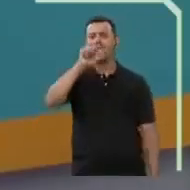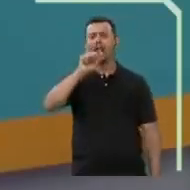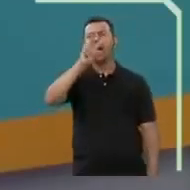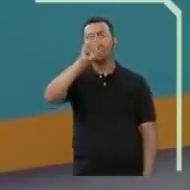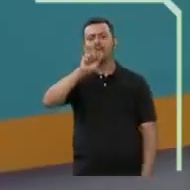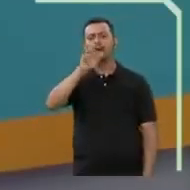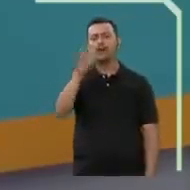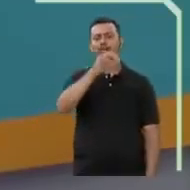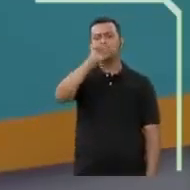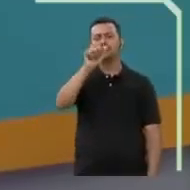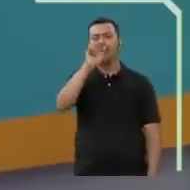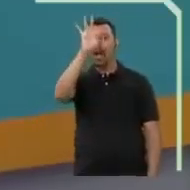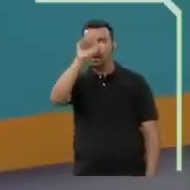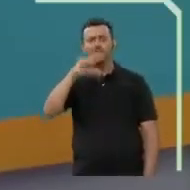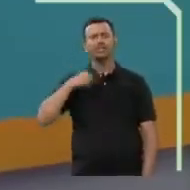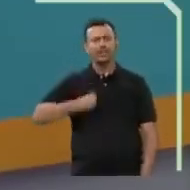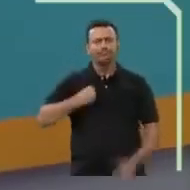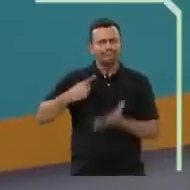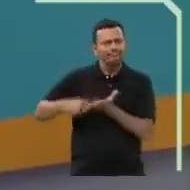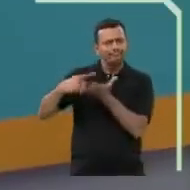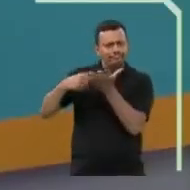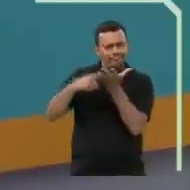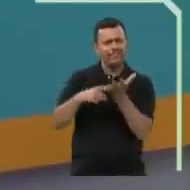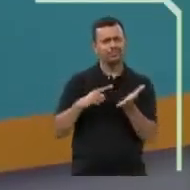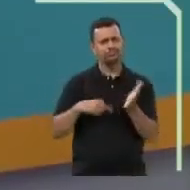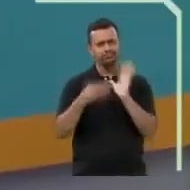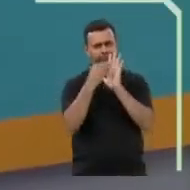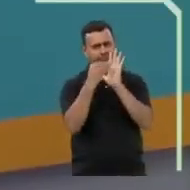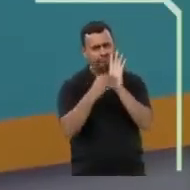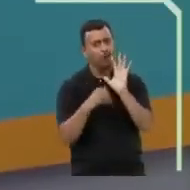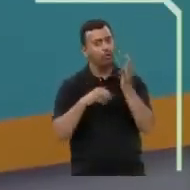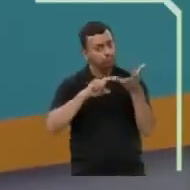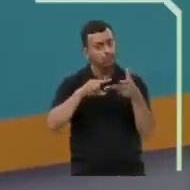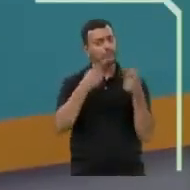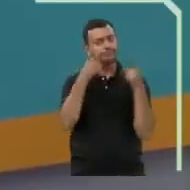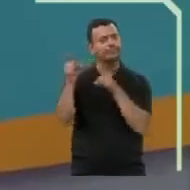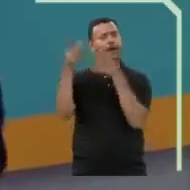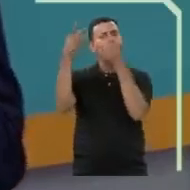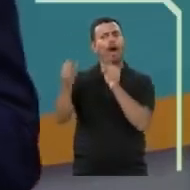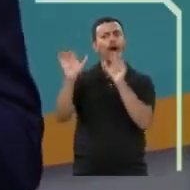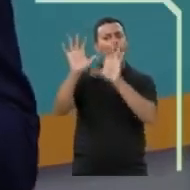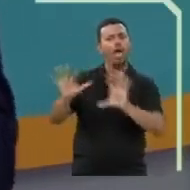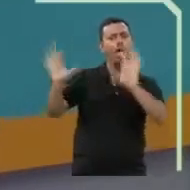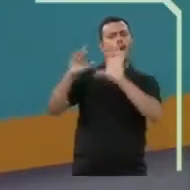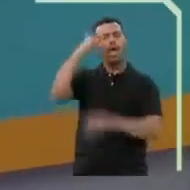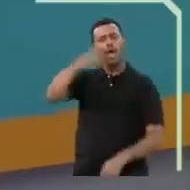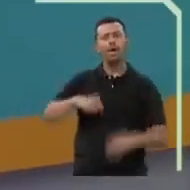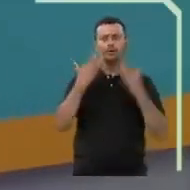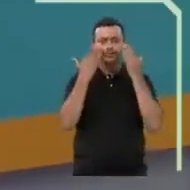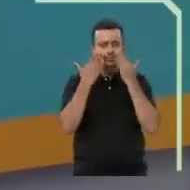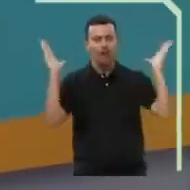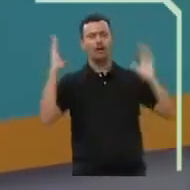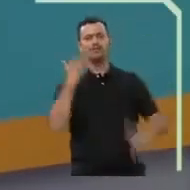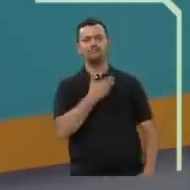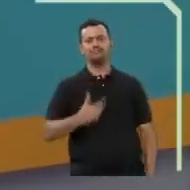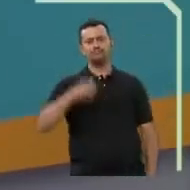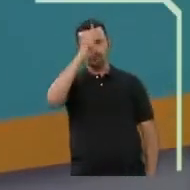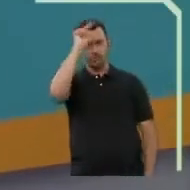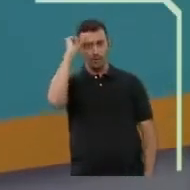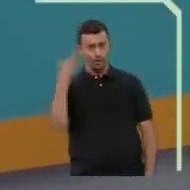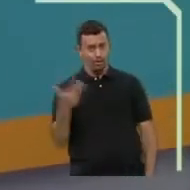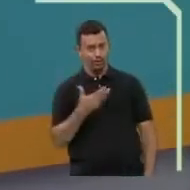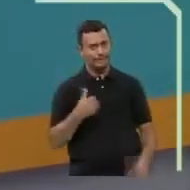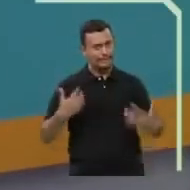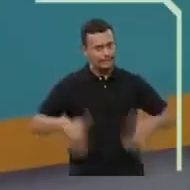um conjunto de procedimentos contra a moralidade e a decência pública. Isso permite, essa é a minha grave preocupação,